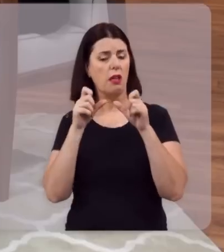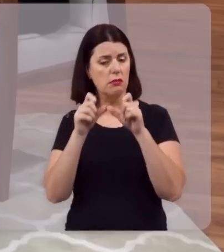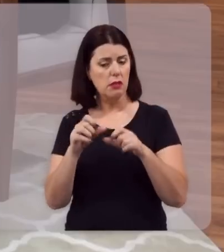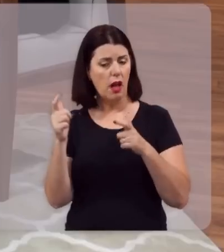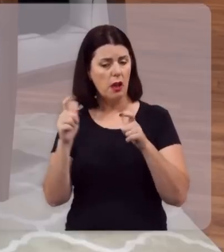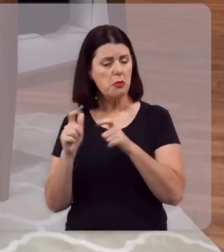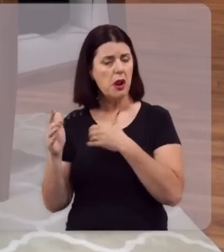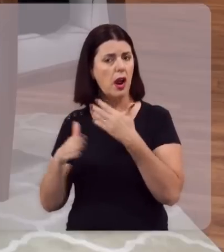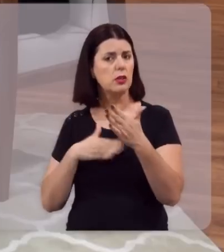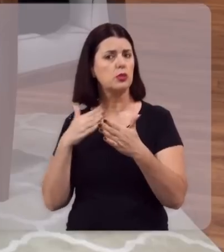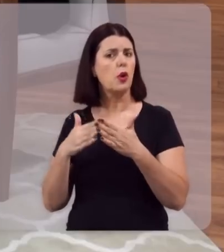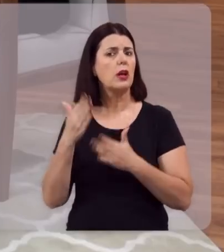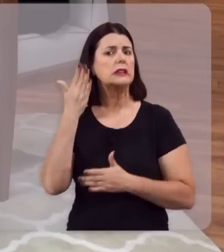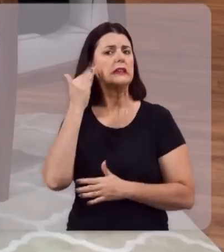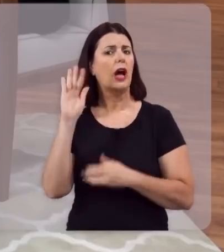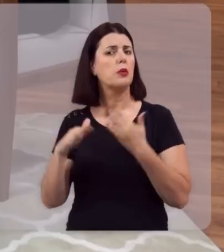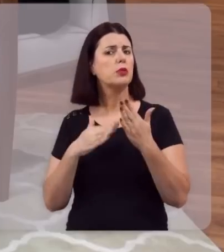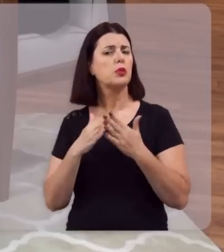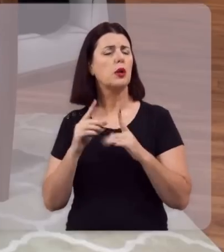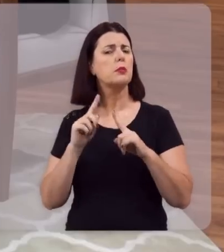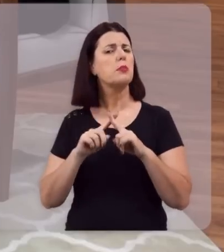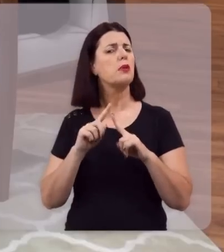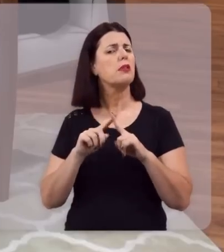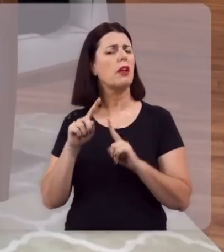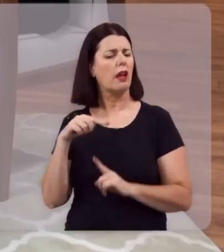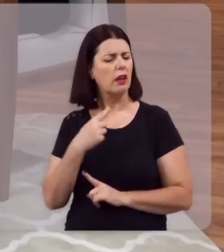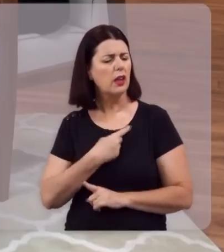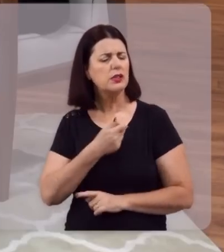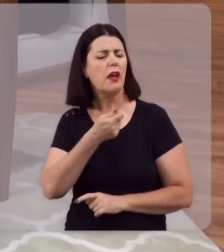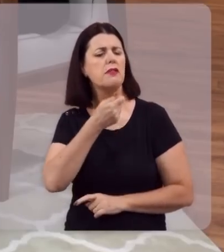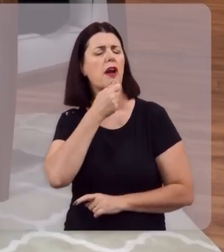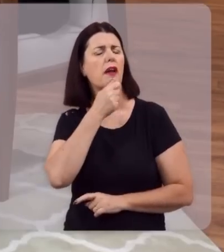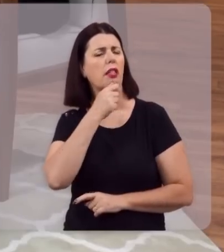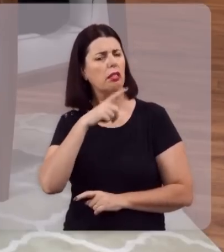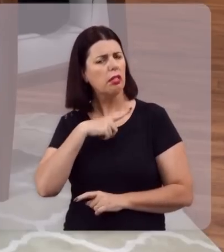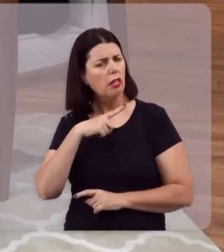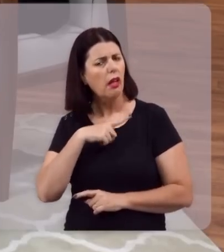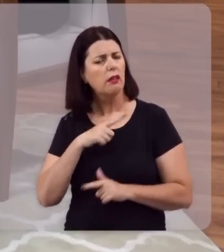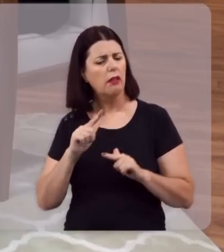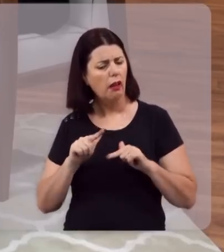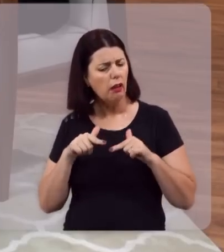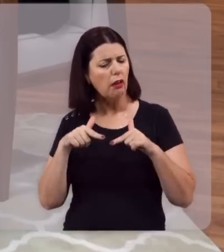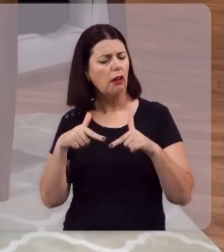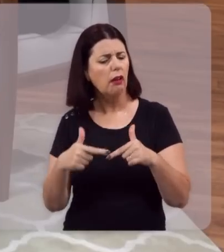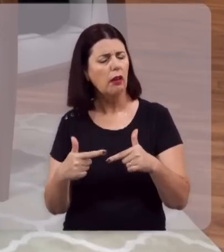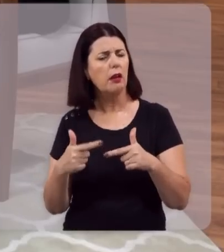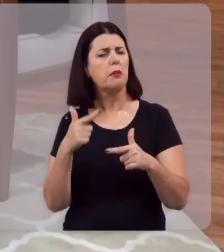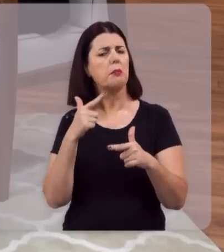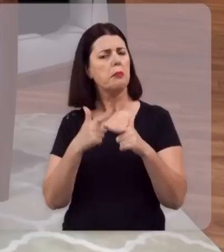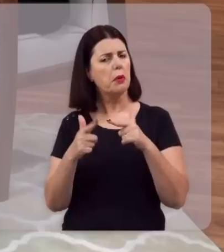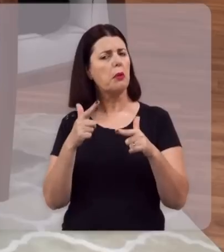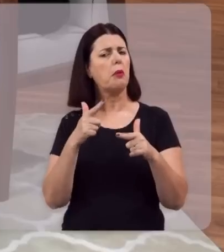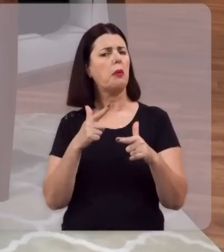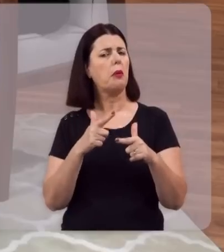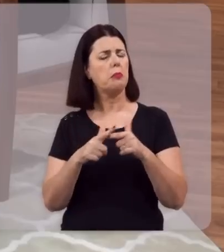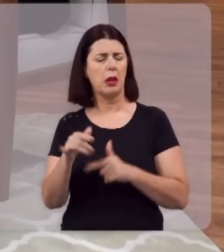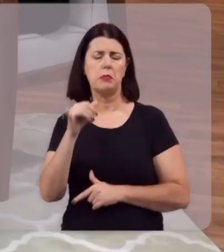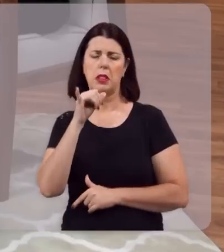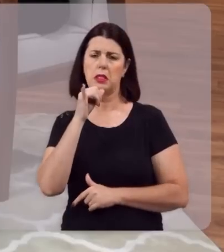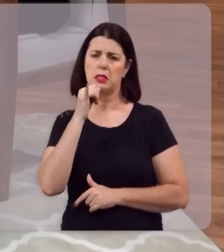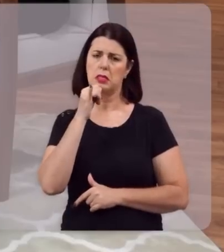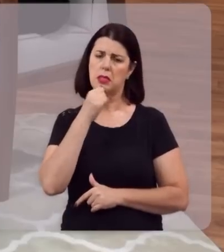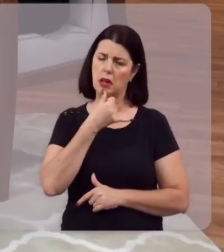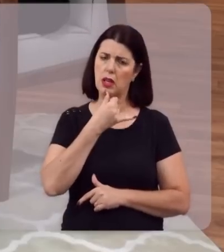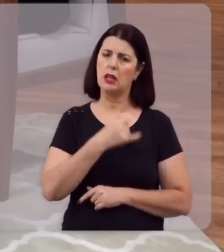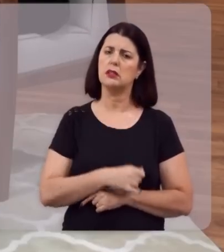coisas ele está em todos os lugares ele sabe de tudo porque que a gente ainda tem que enfrentar alguns dissabores algumas